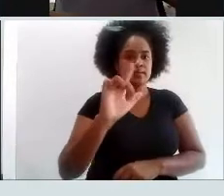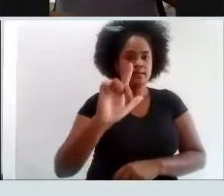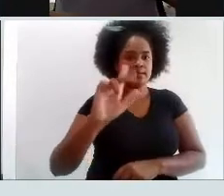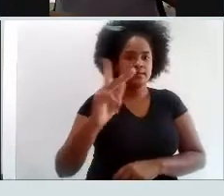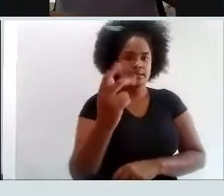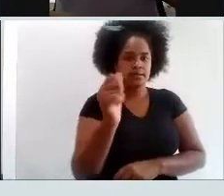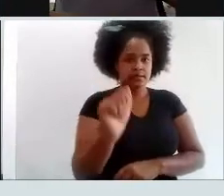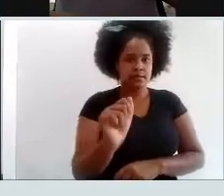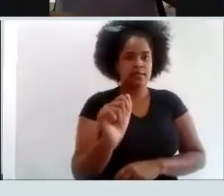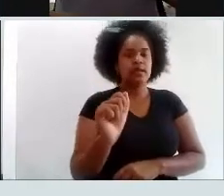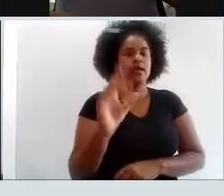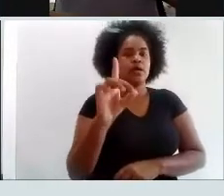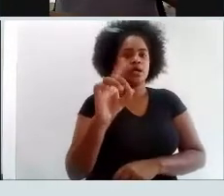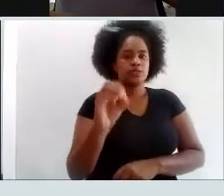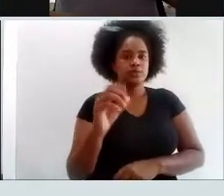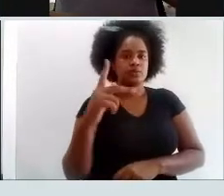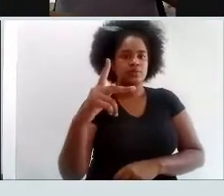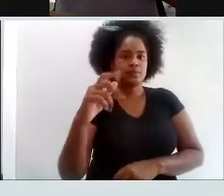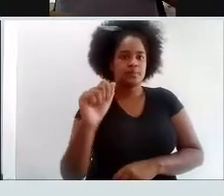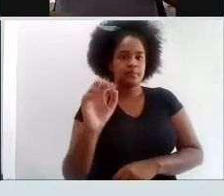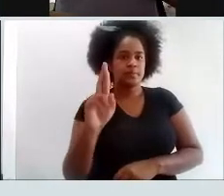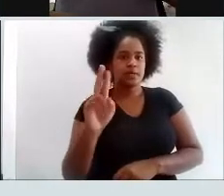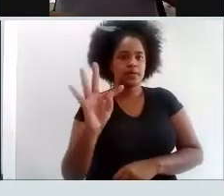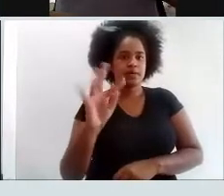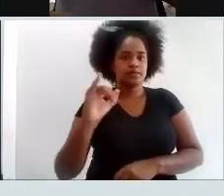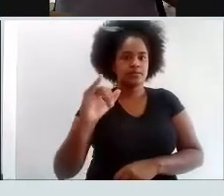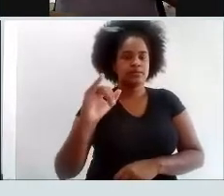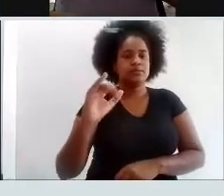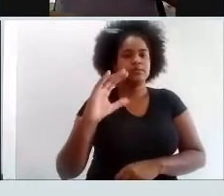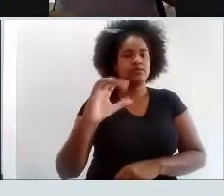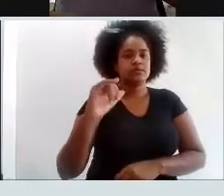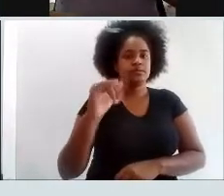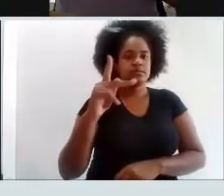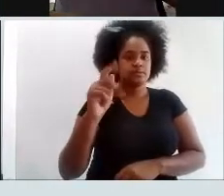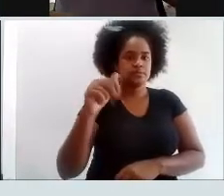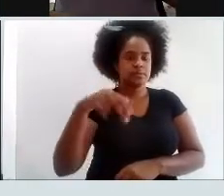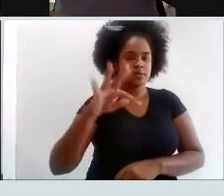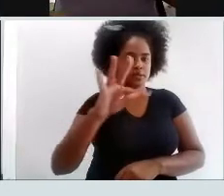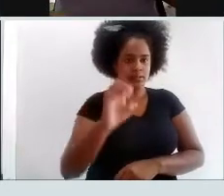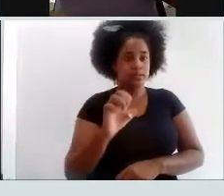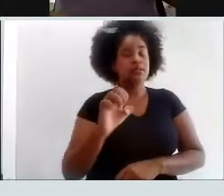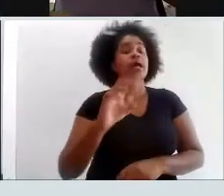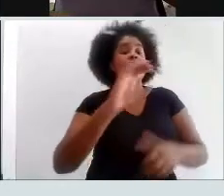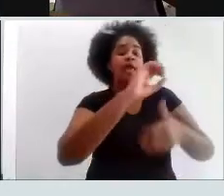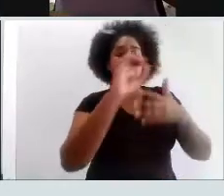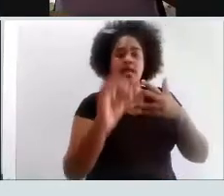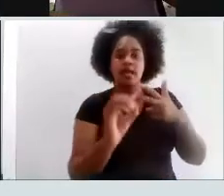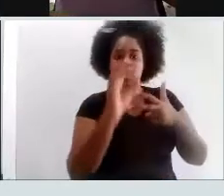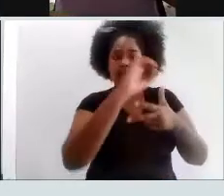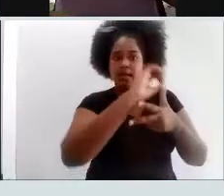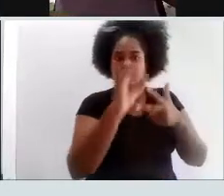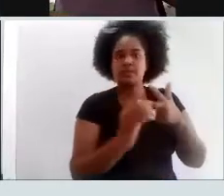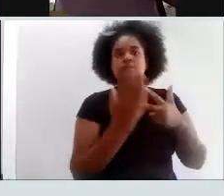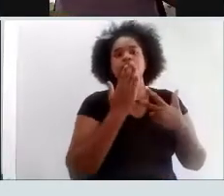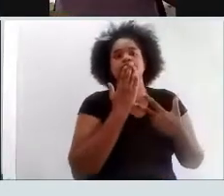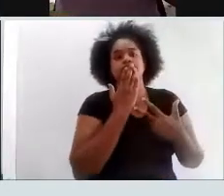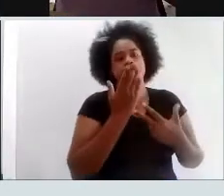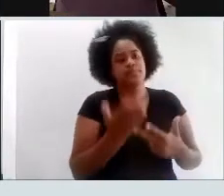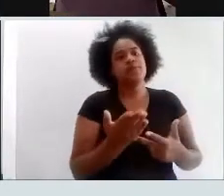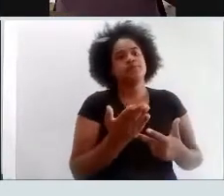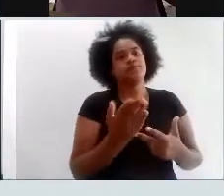cobrando de vocês, sabe? É algo que o Enem pede, não é algo que eu, Bárbara, quero que vocês façam. É algo que o Enem